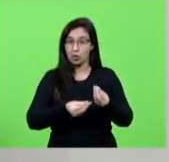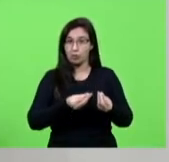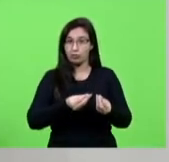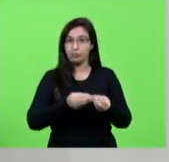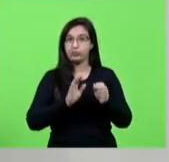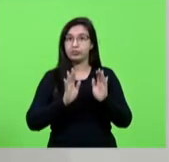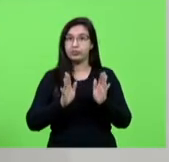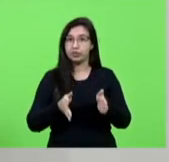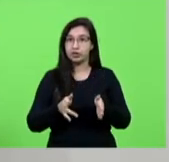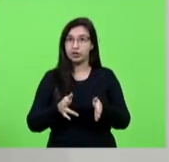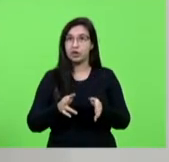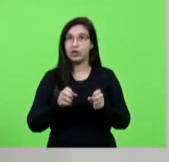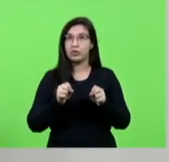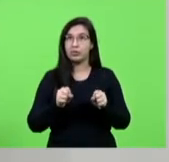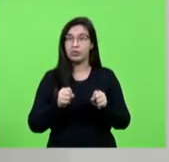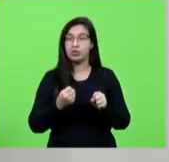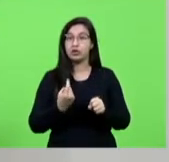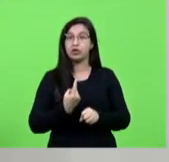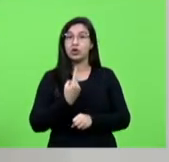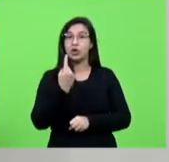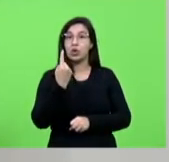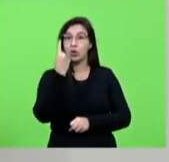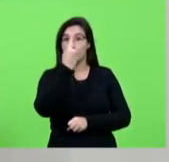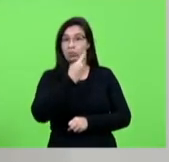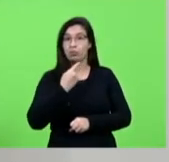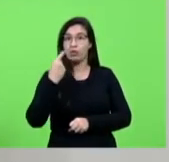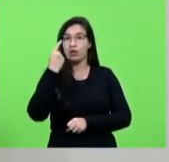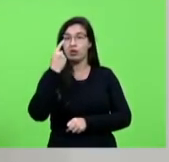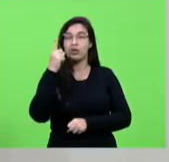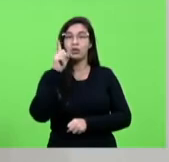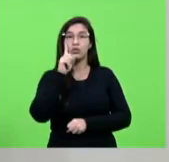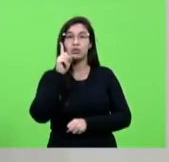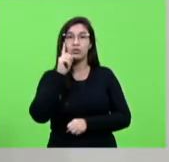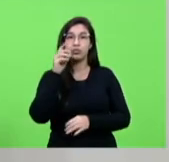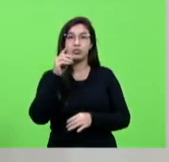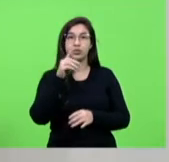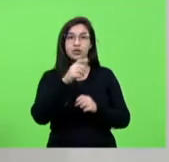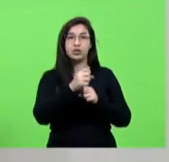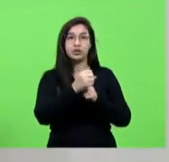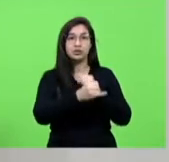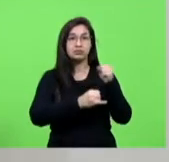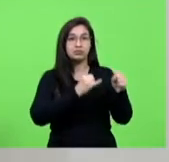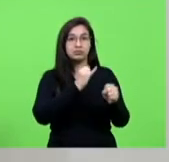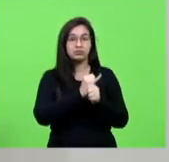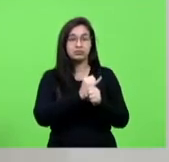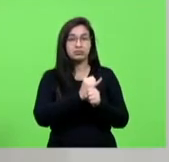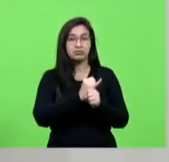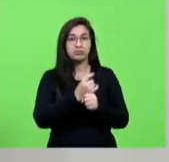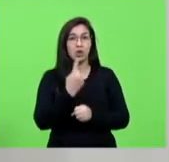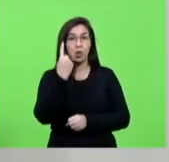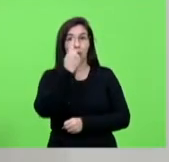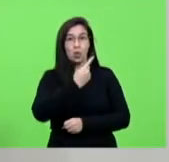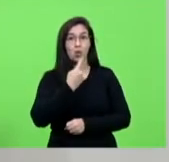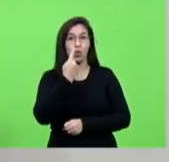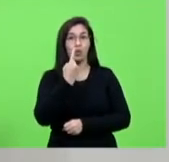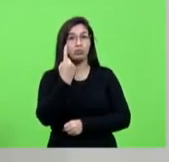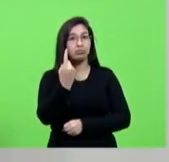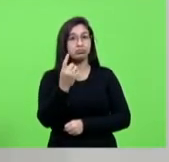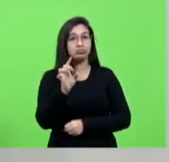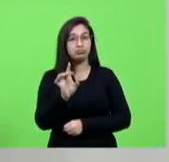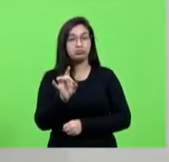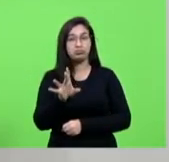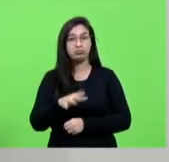funcionando uma hora por dia na internet. Uma hora por dia.